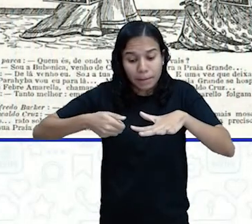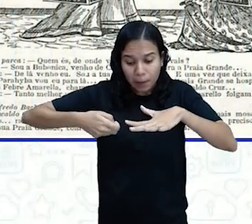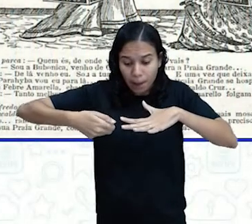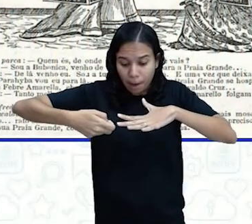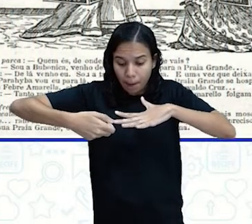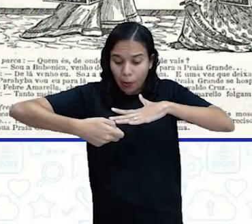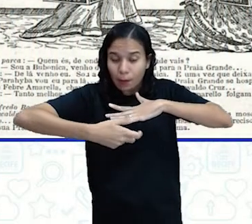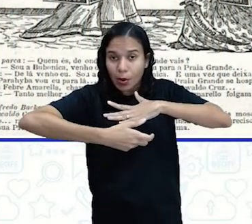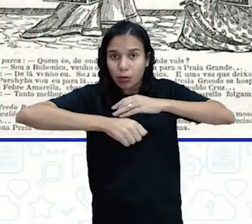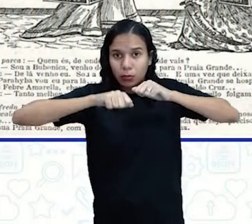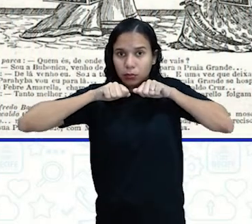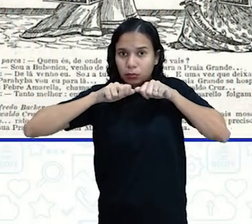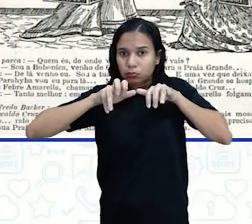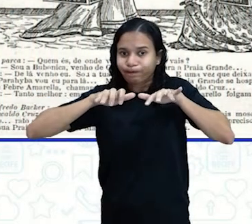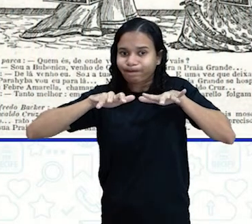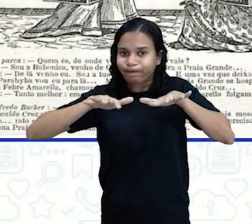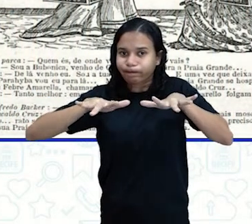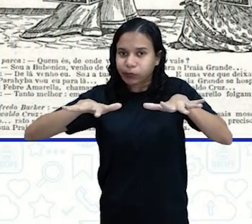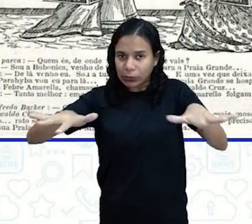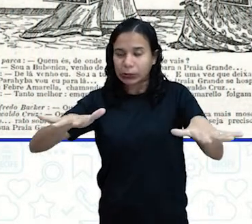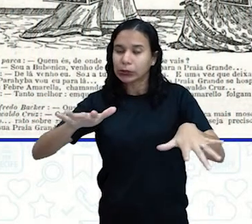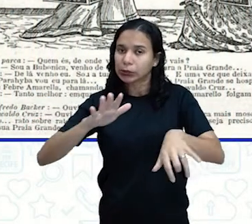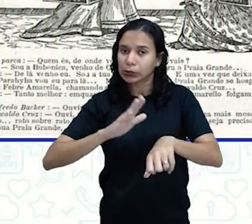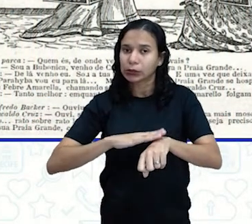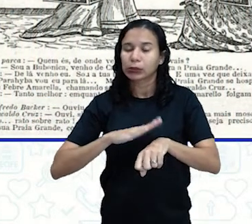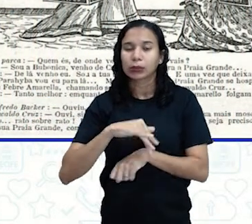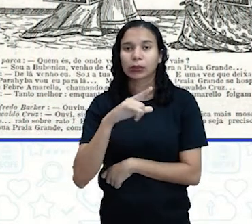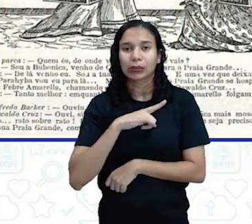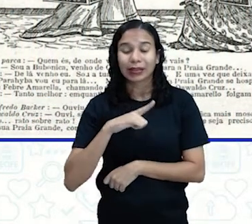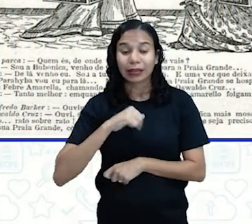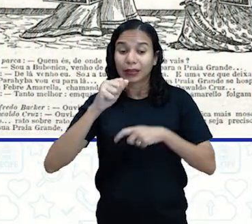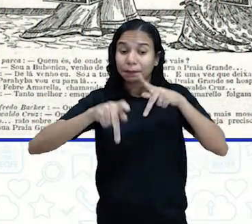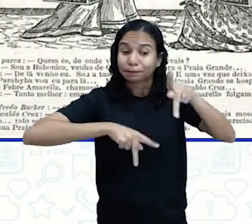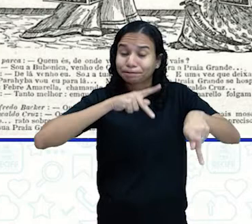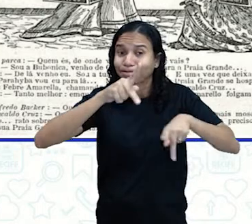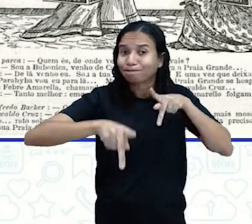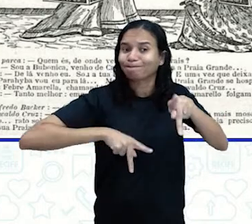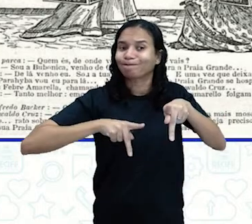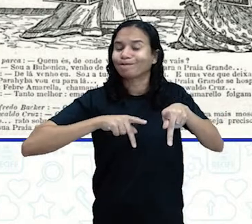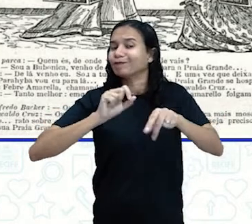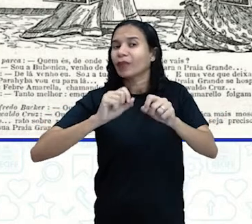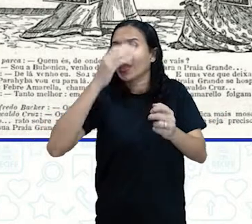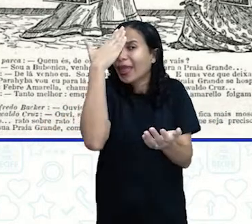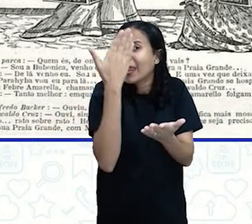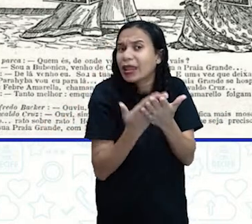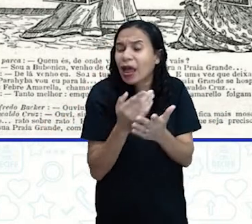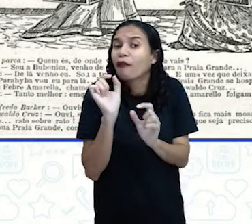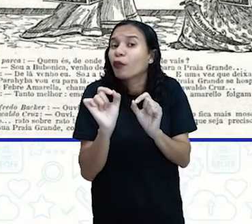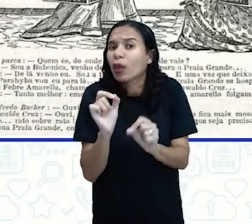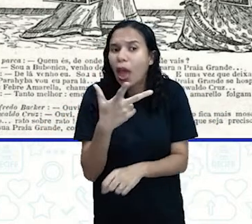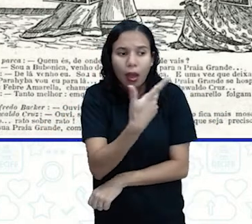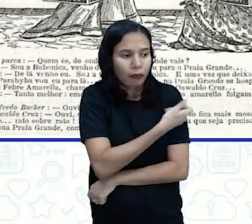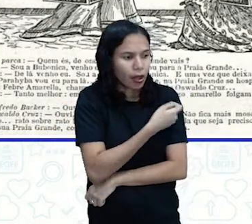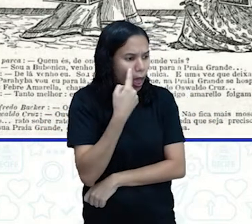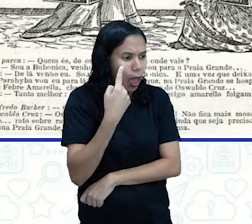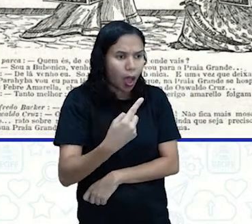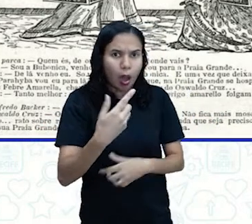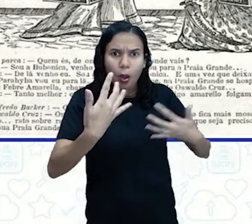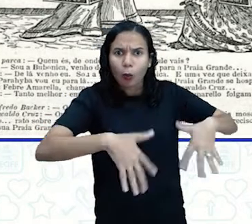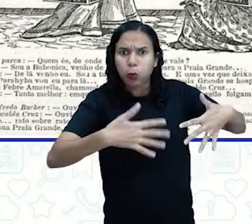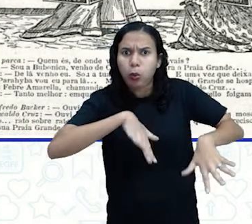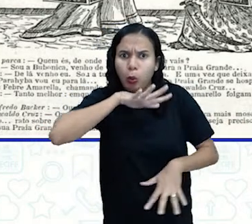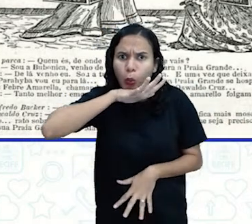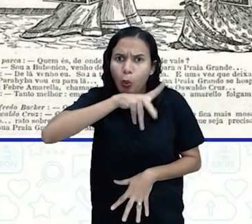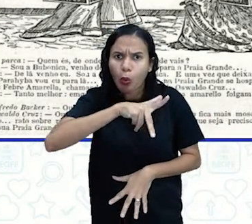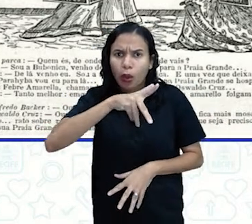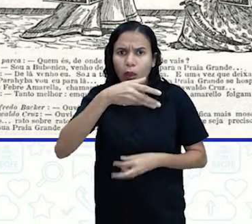espalhadas nesse período fazia com que a população acreditasse que a vacina era uma forma de controle